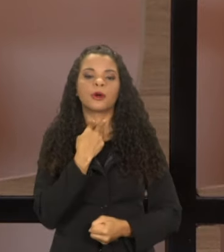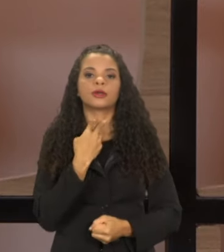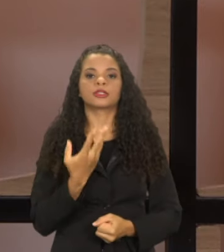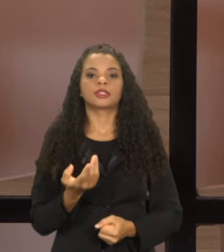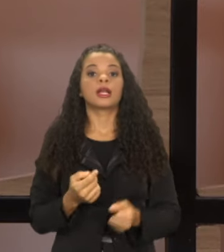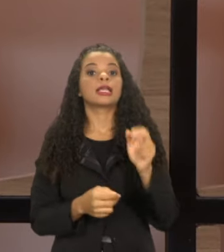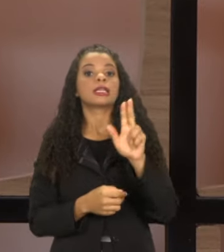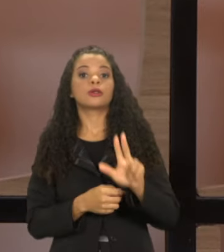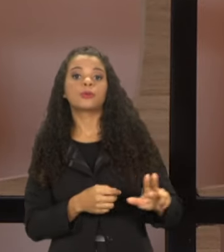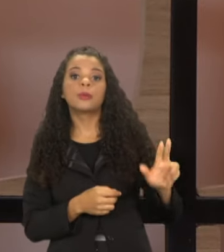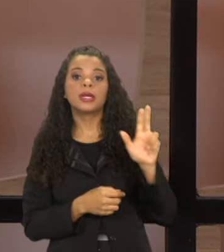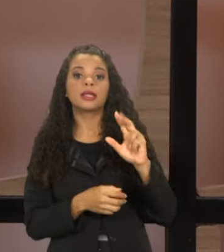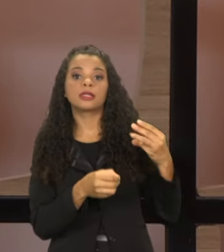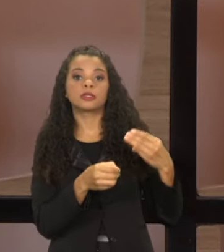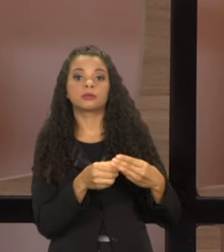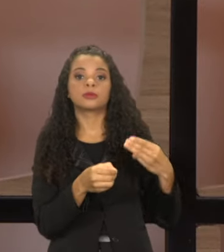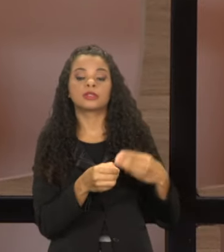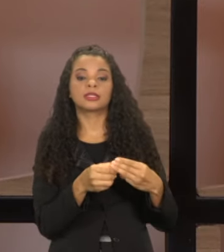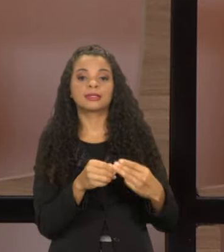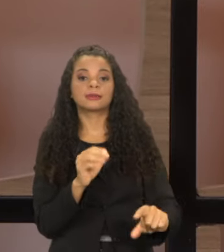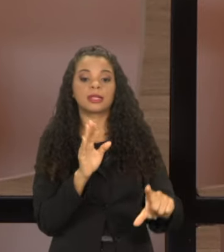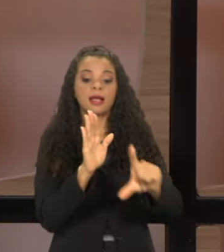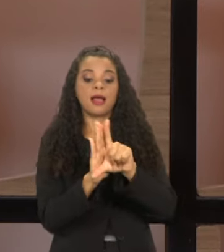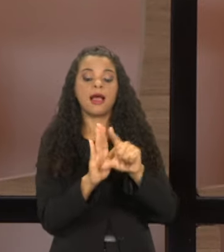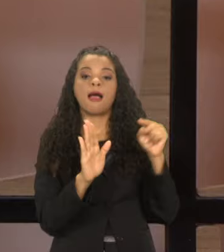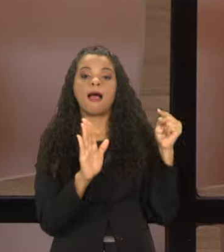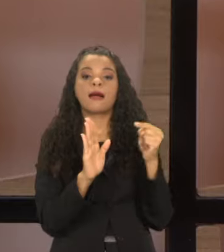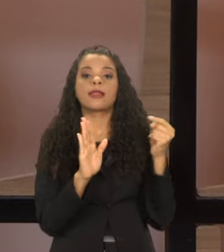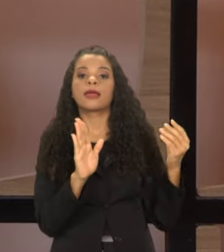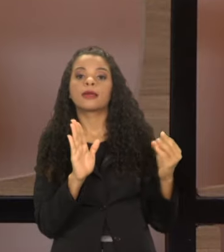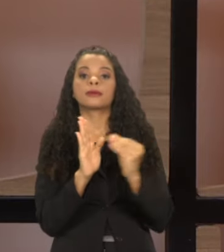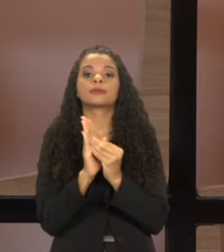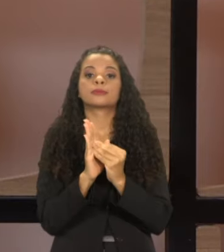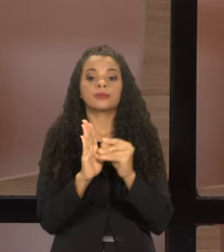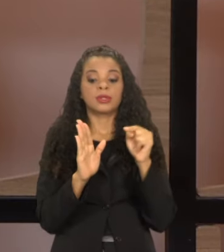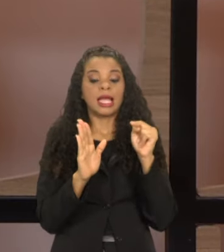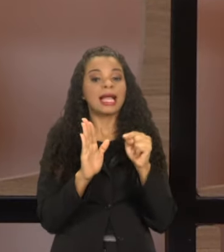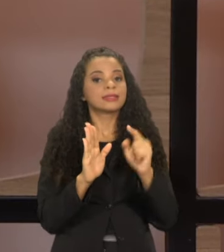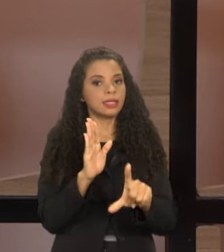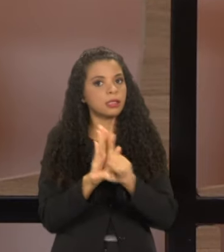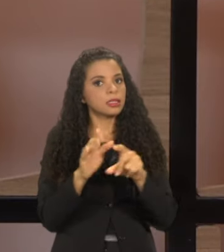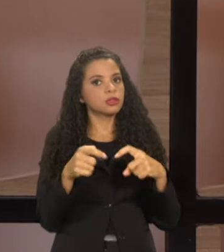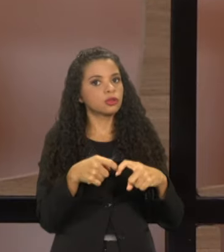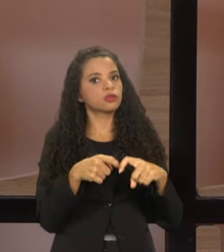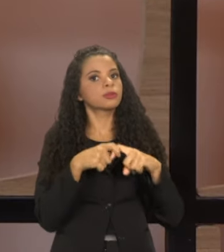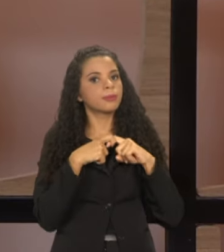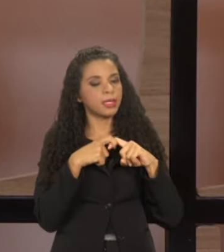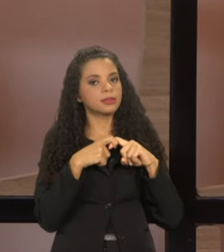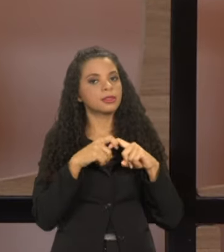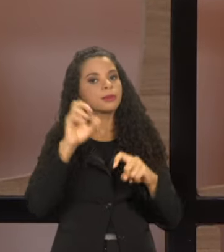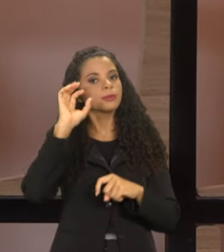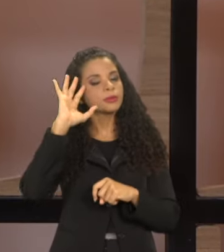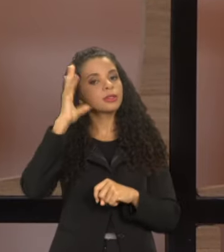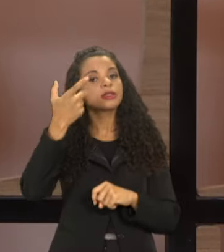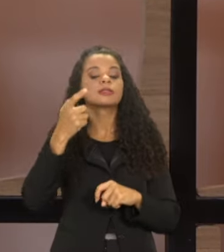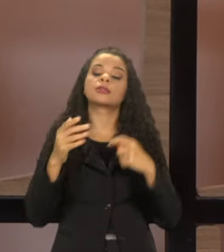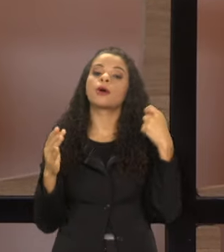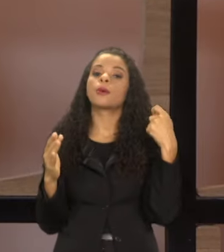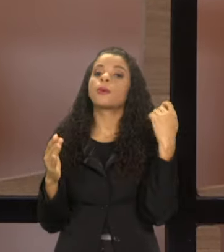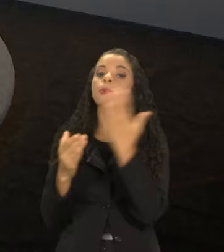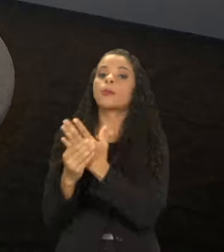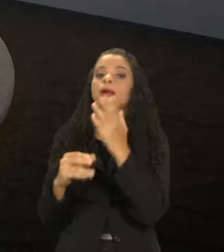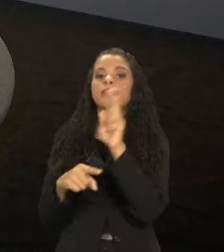sentido. Diz a lei do município de Uberlândia que está suspenso por decisão liminar do ministro Luiz Roberto Barroso e que deve vir hoje para